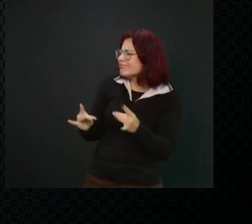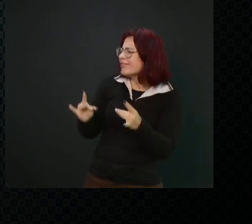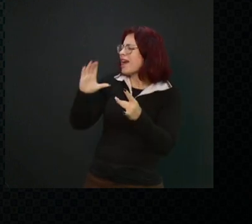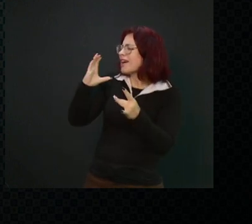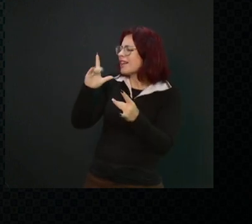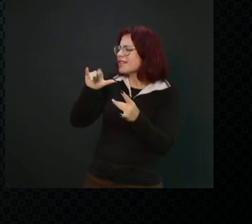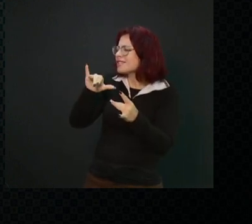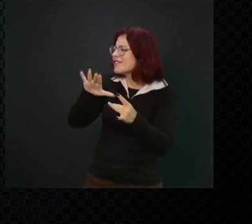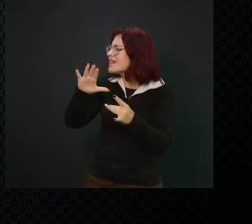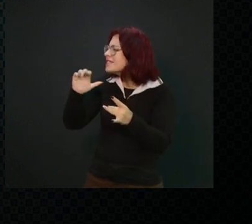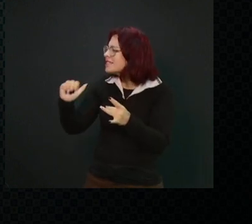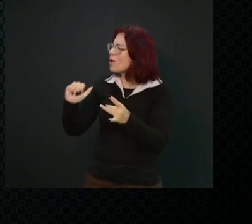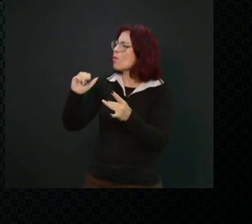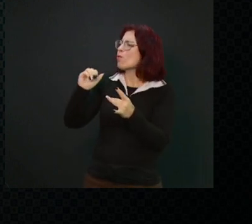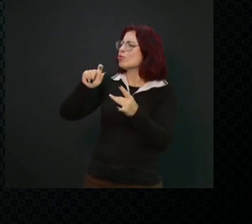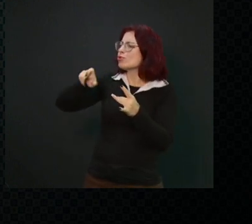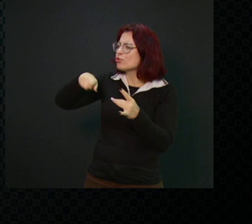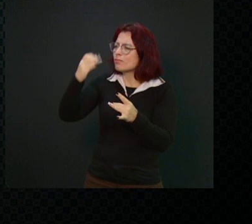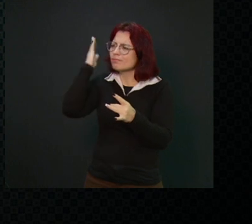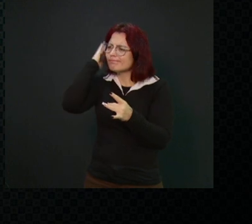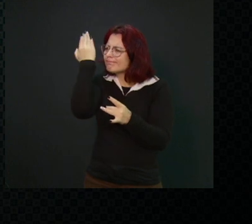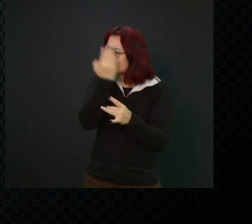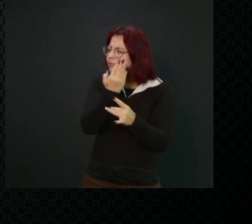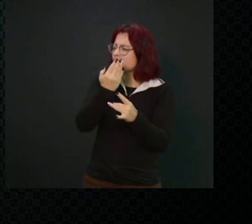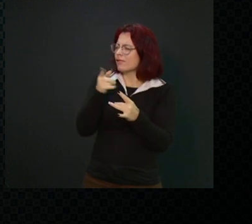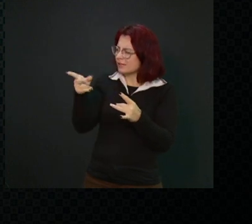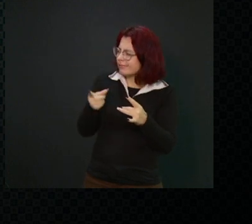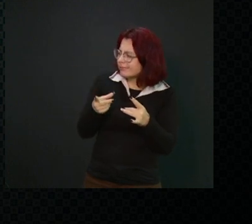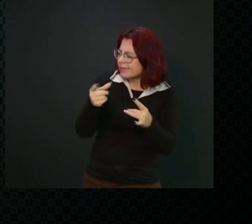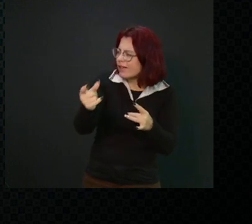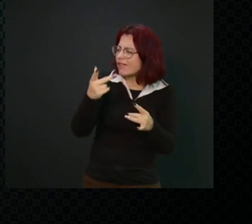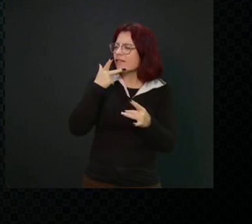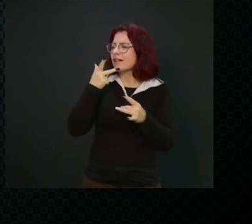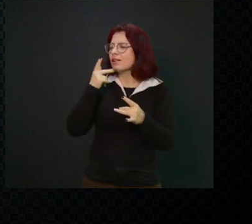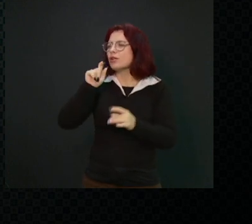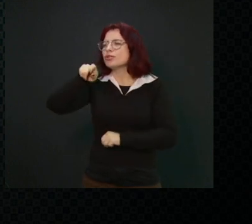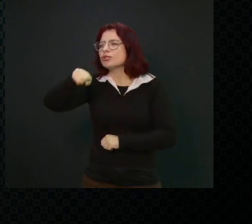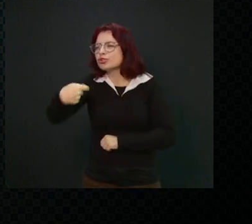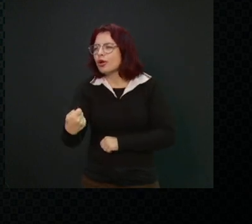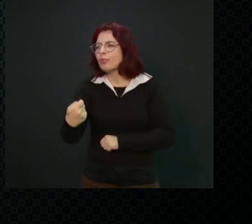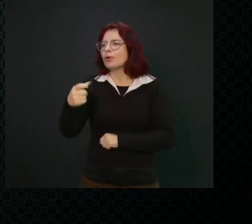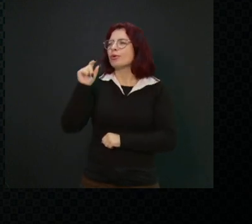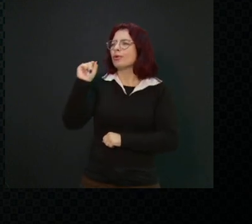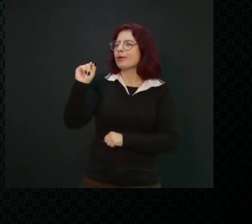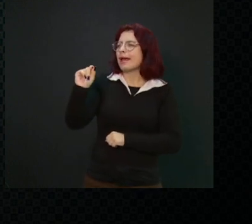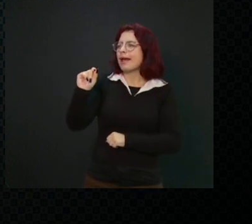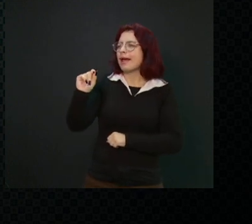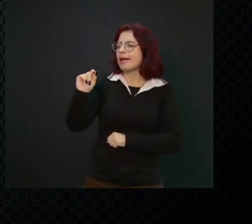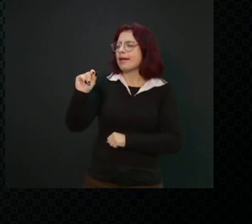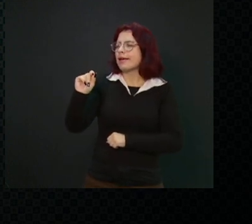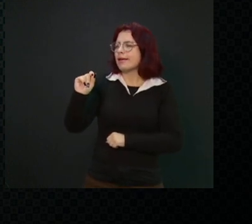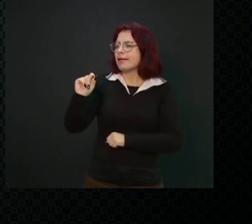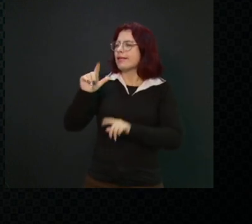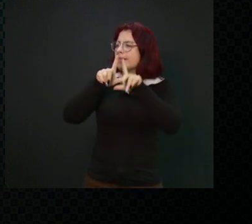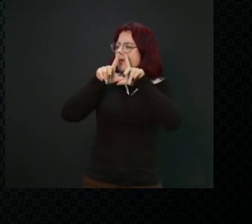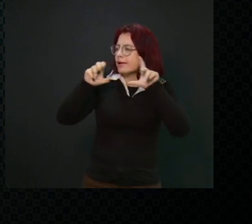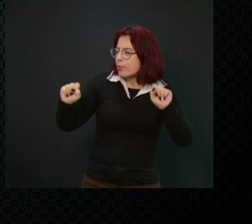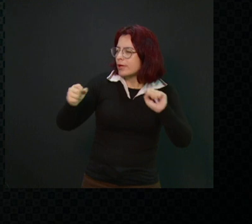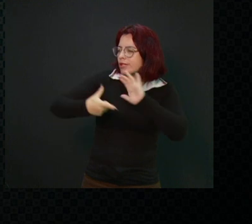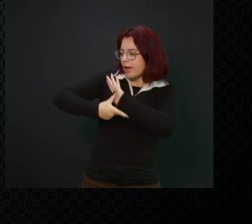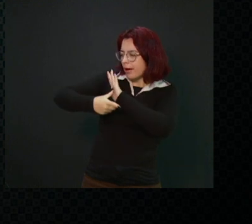da surdo-cegueira, durante muito tempo se falou em pré-linguístico, pós-linguístico, né? E hoje